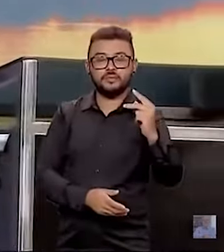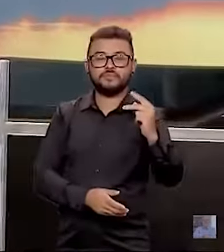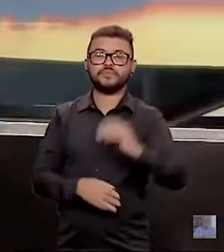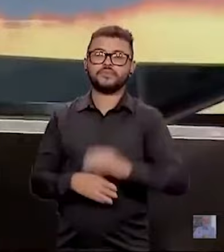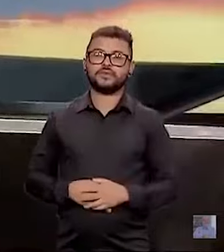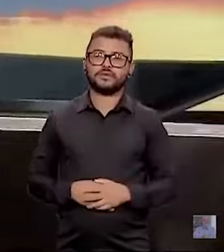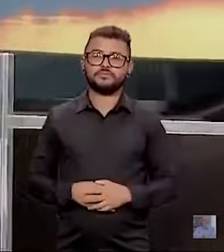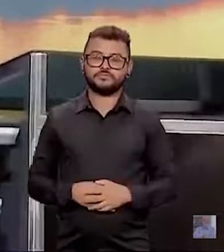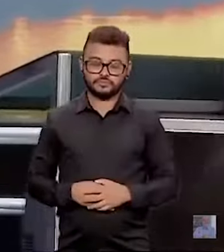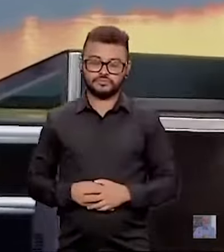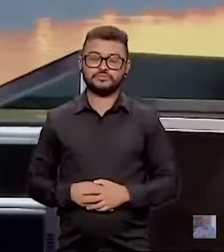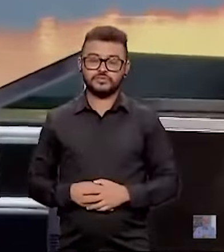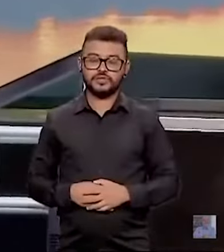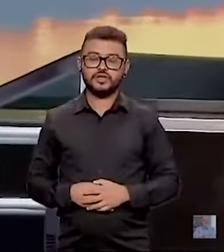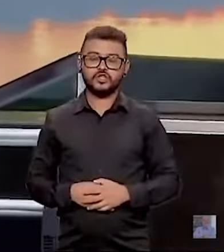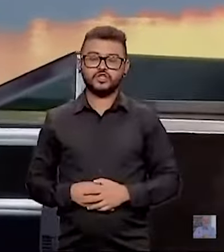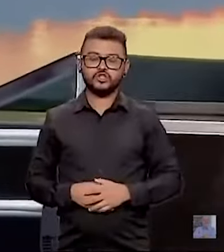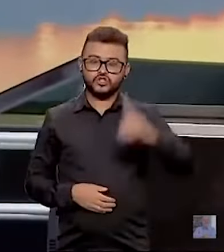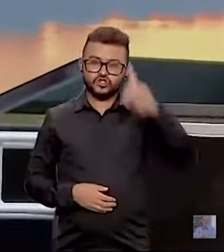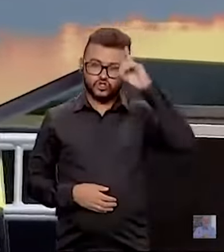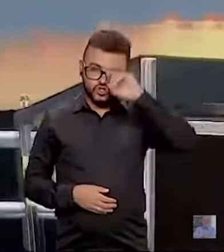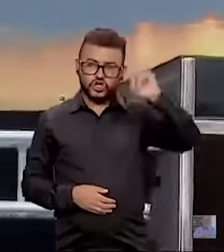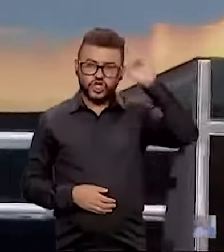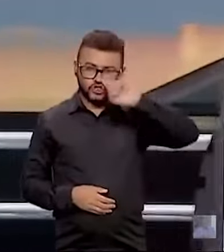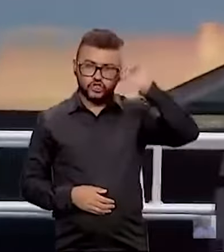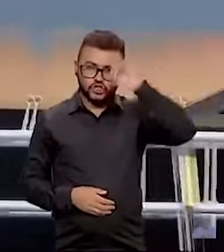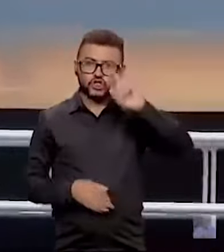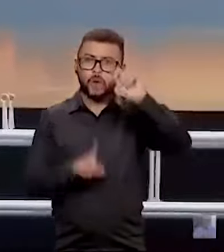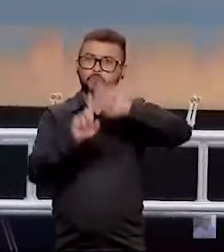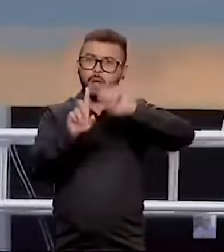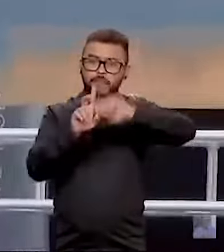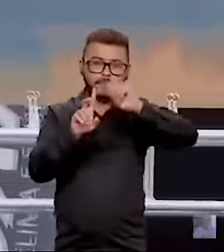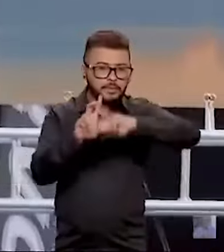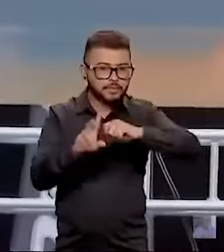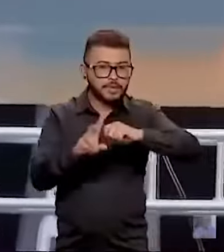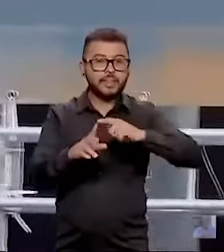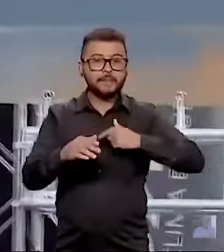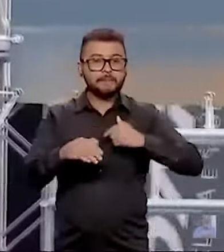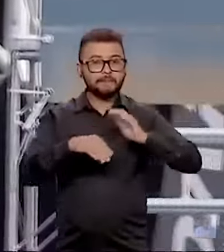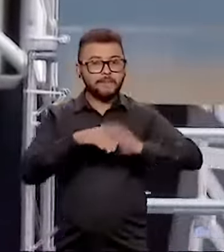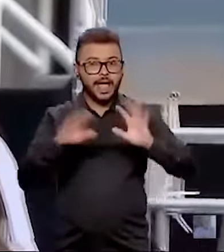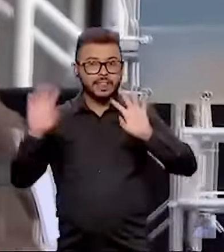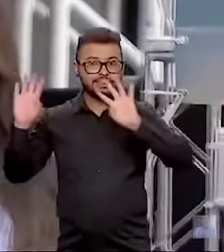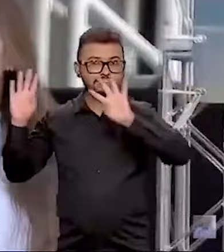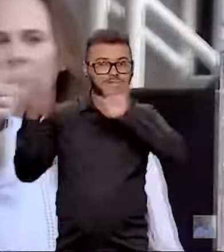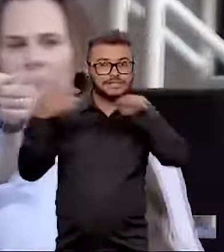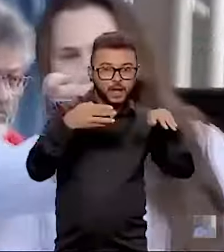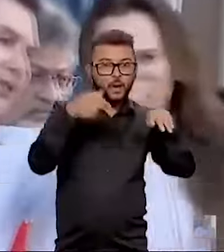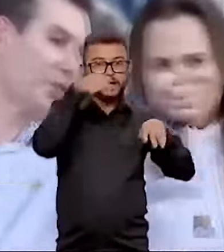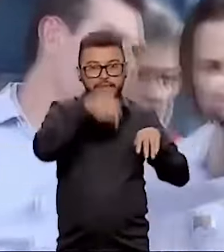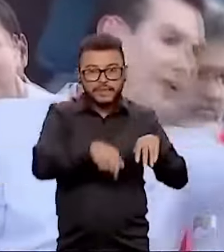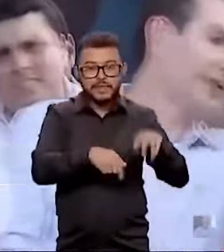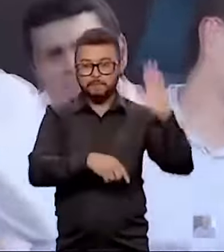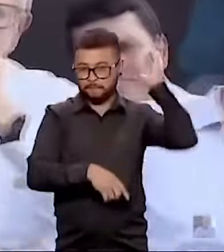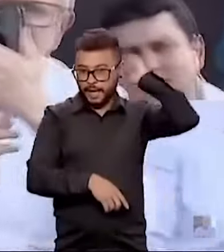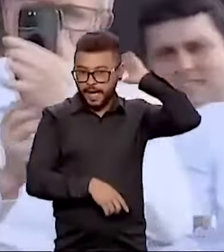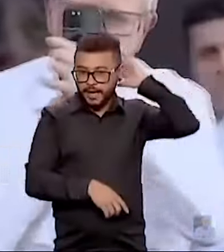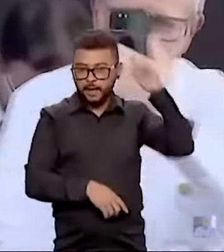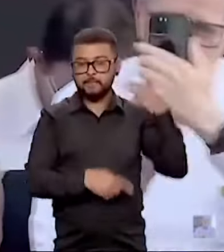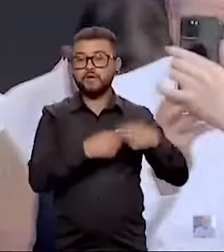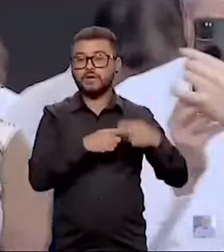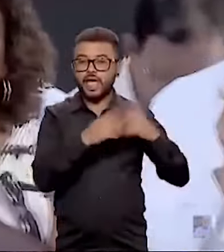Aqui, durante vários dias ou vários meses, vai ter a maior atenção do